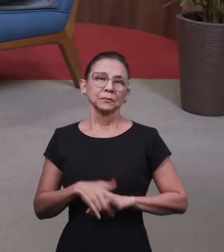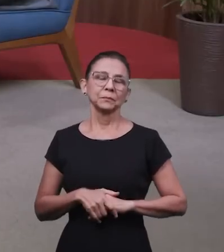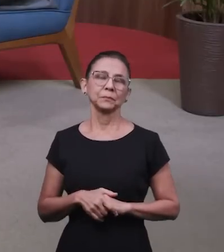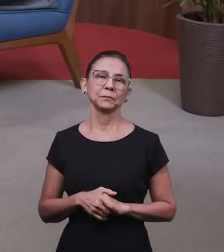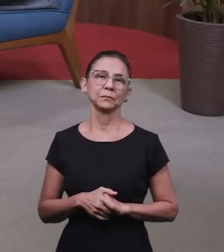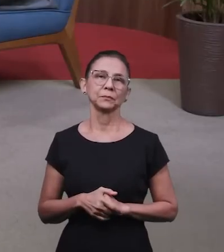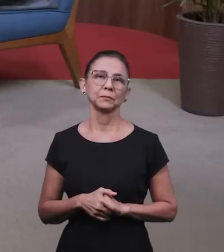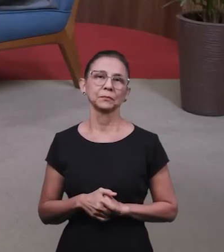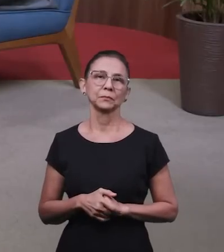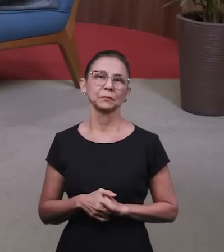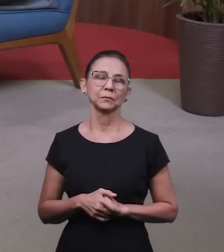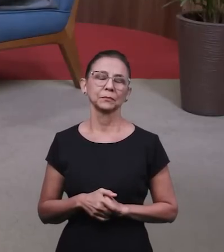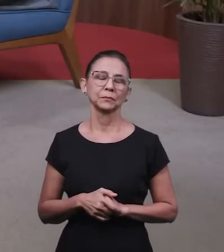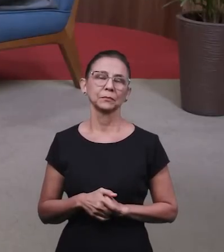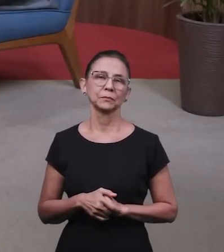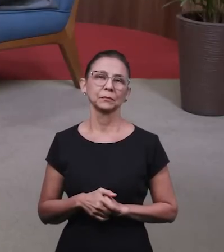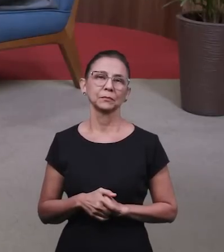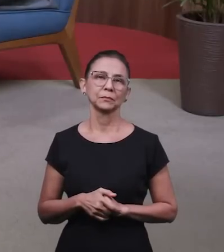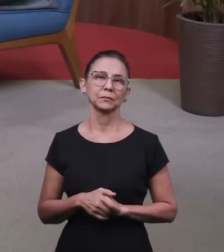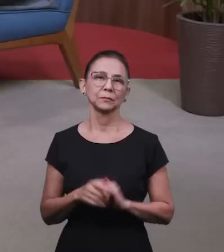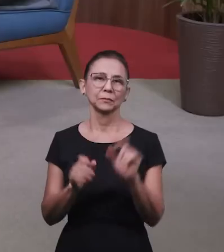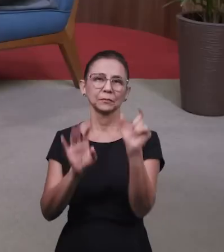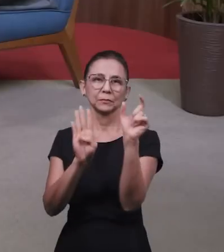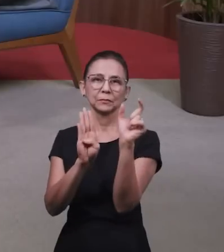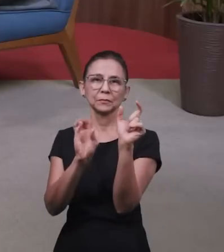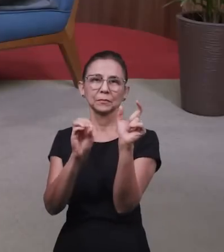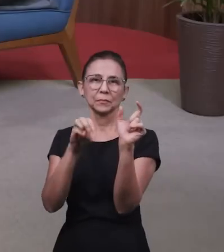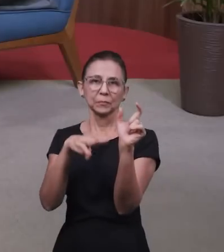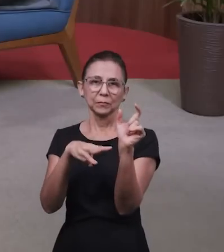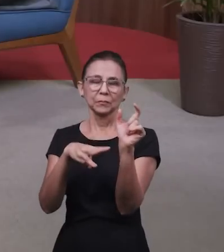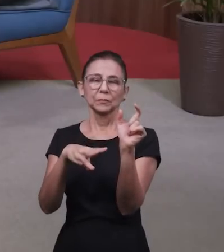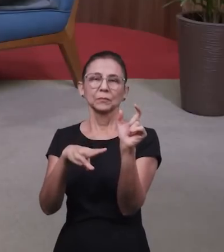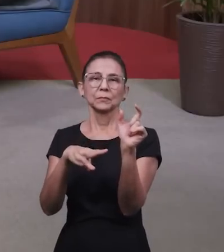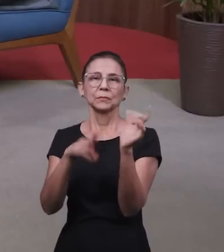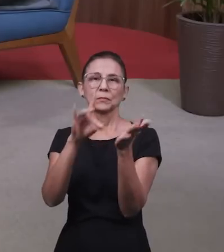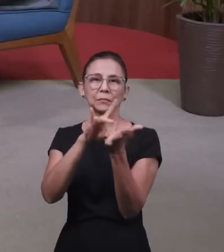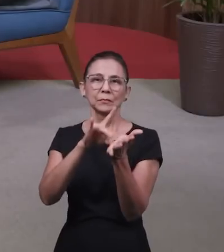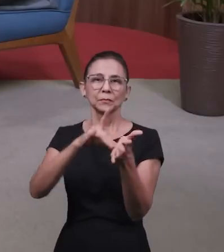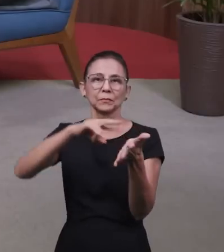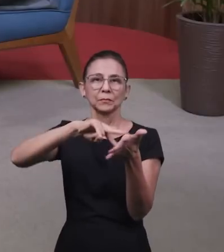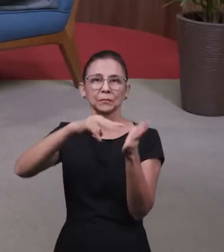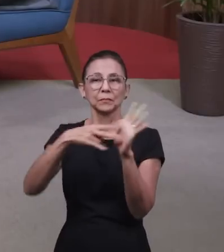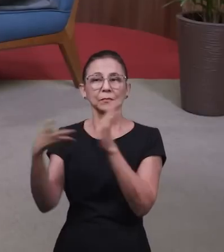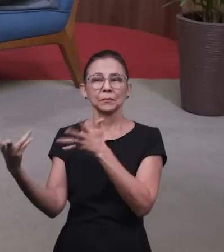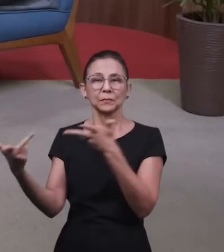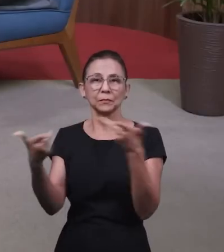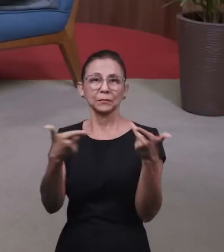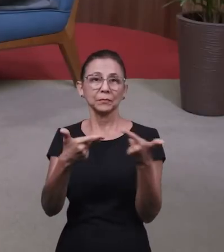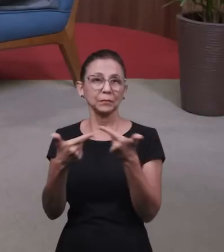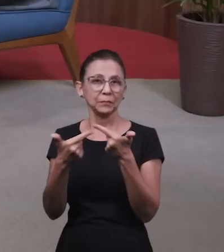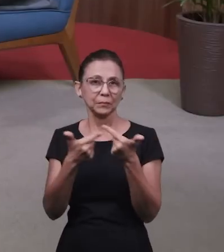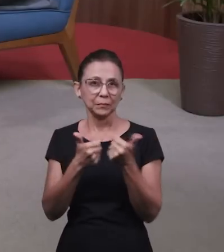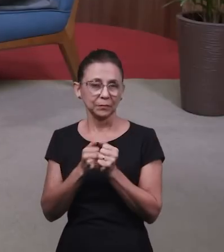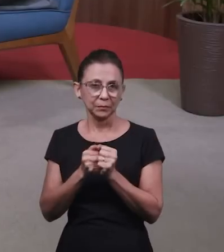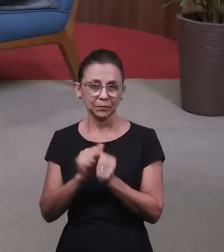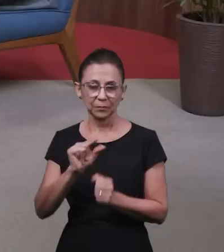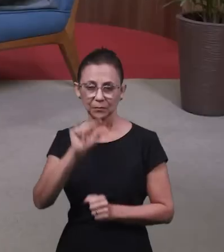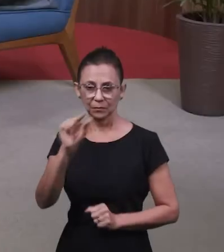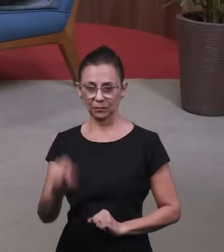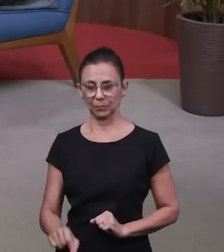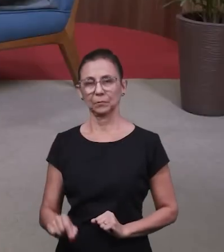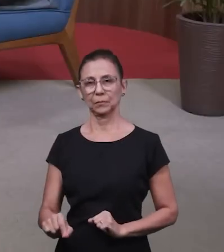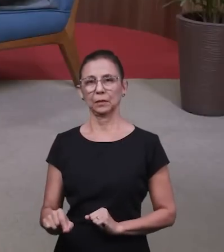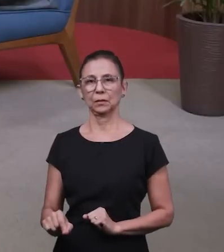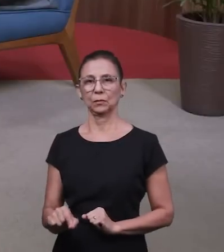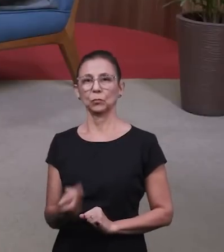O significado no original não é só bom, é maravilhoso com uma excelência de pastoreio que